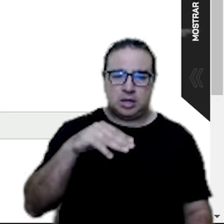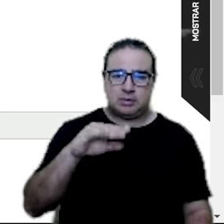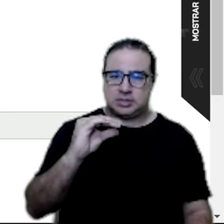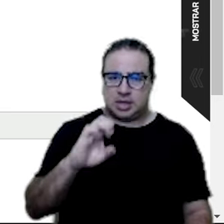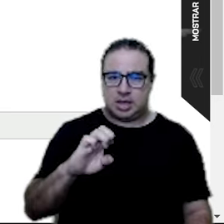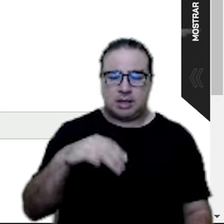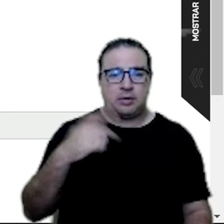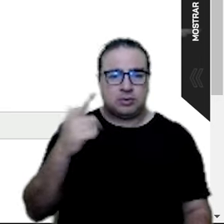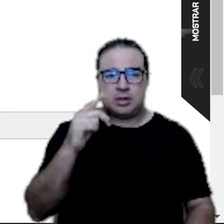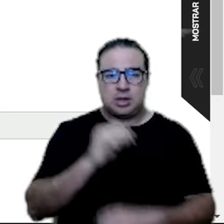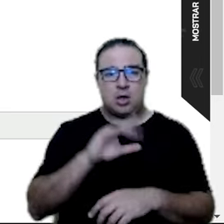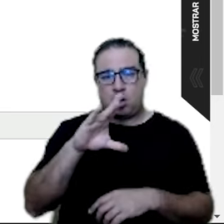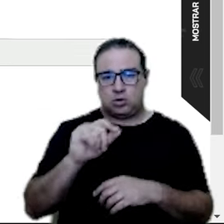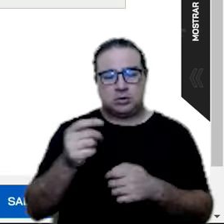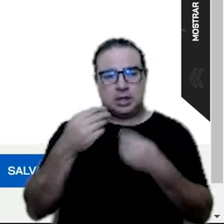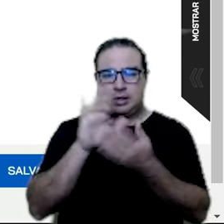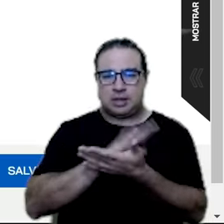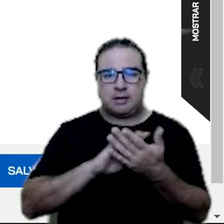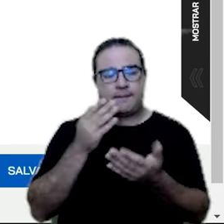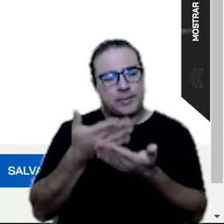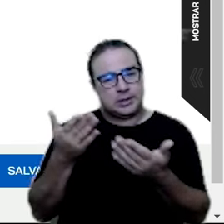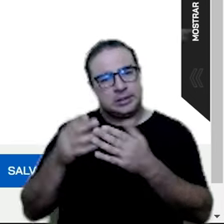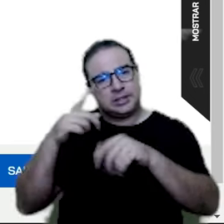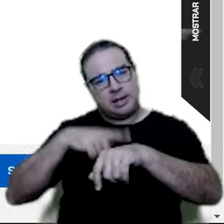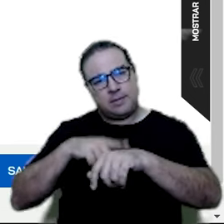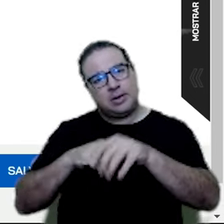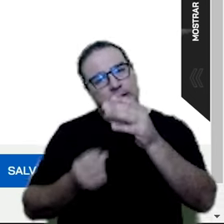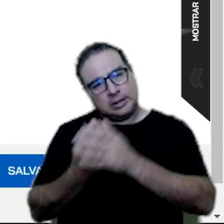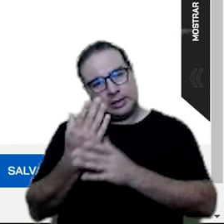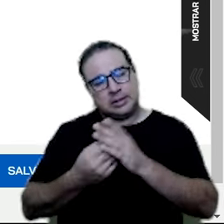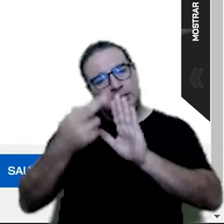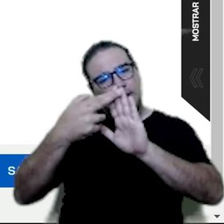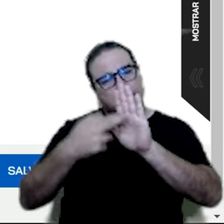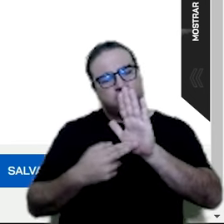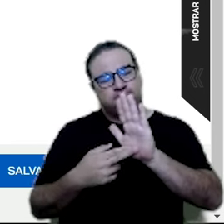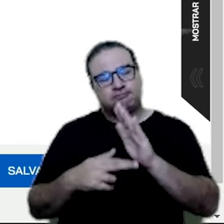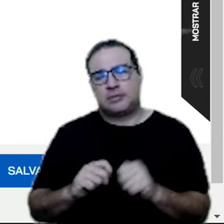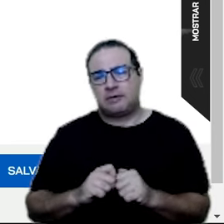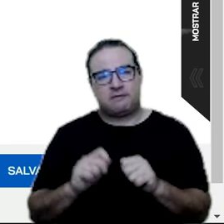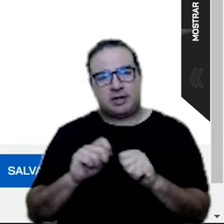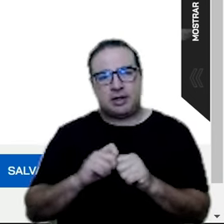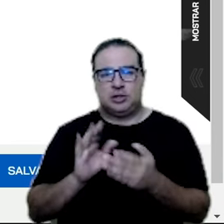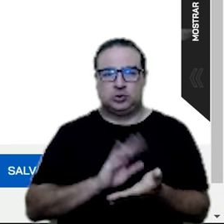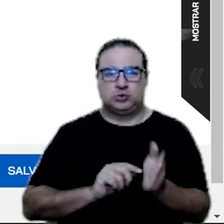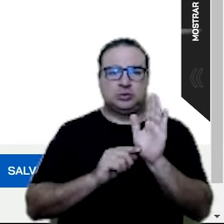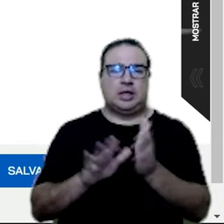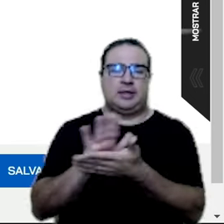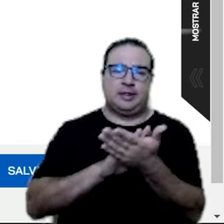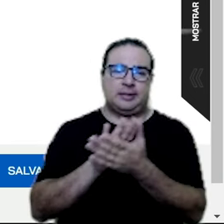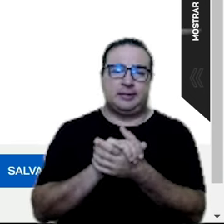você tiver produto que não tem esse código não vai trazer o filtro e aí você vai perder tempo criando regra que não vai